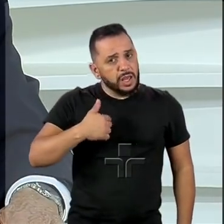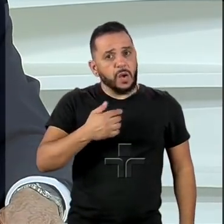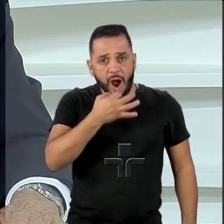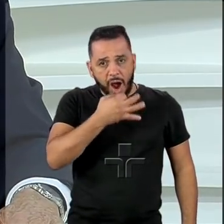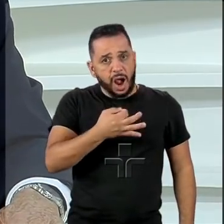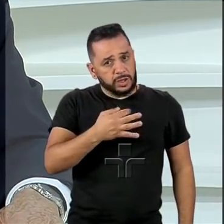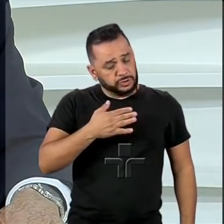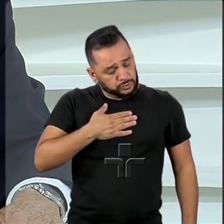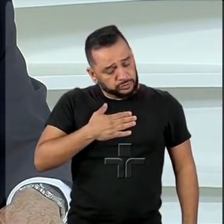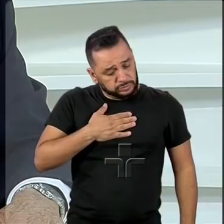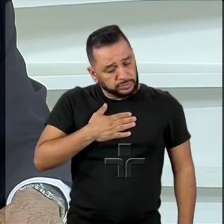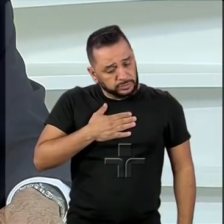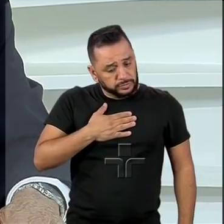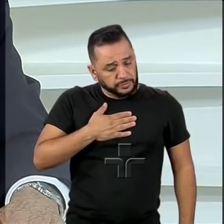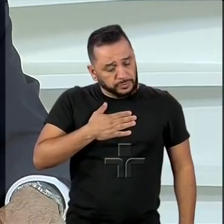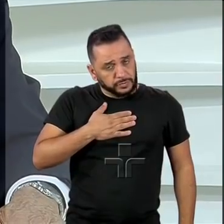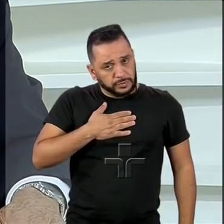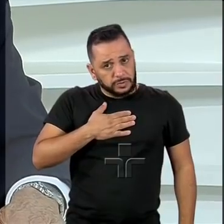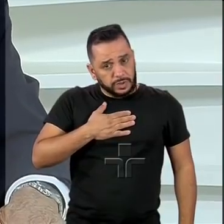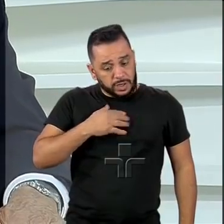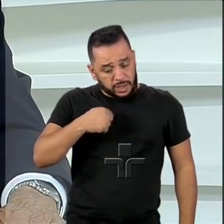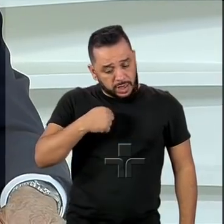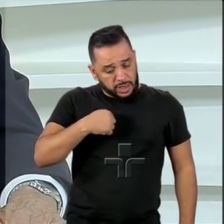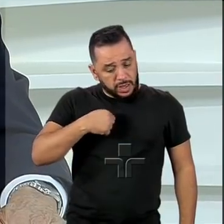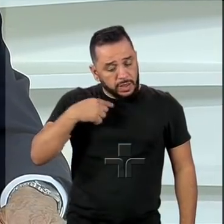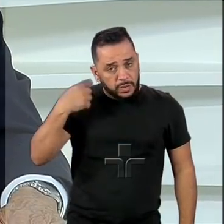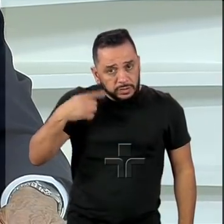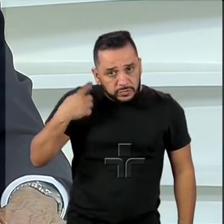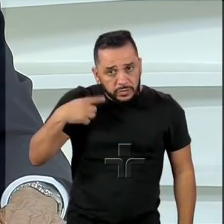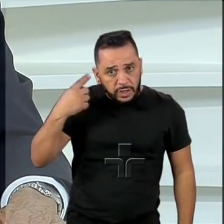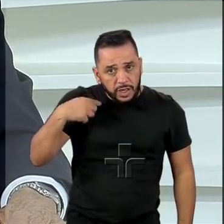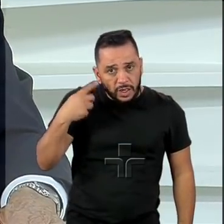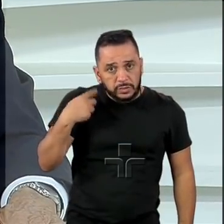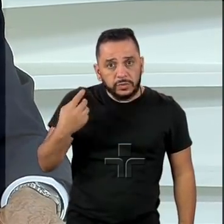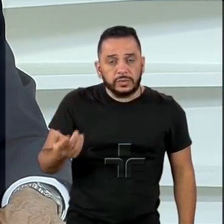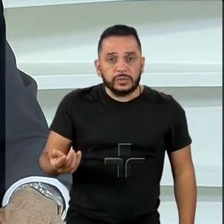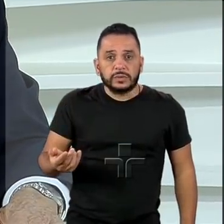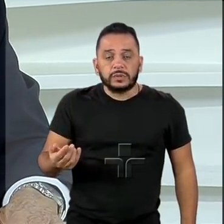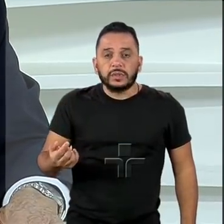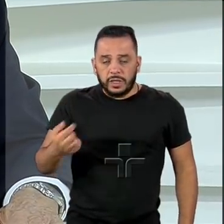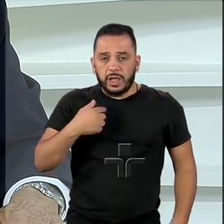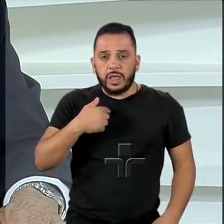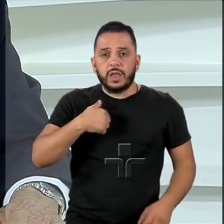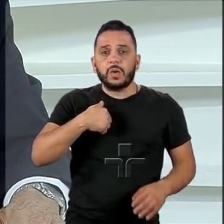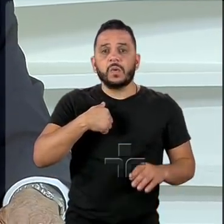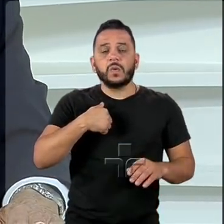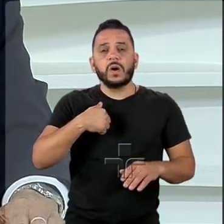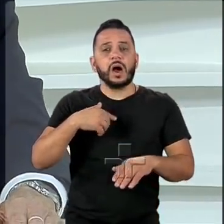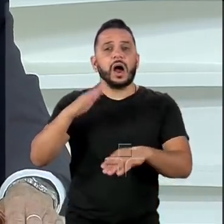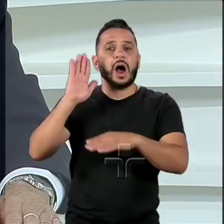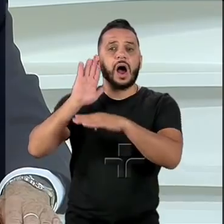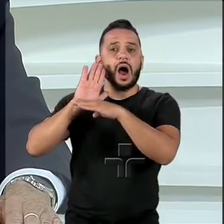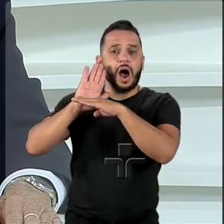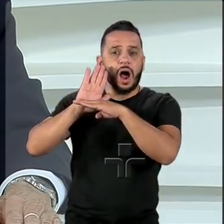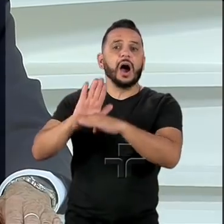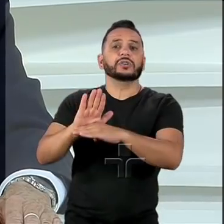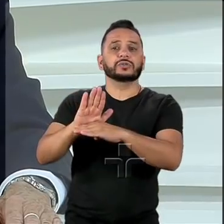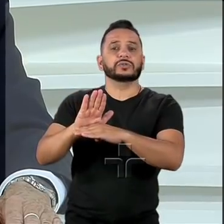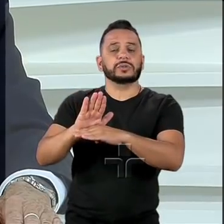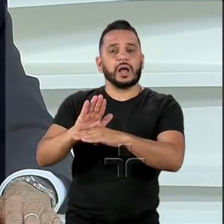maneira que eu posso, como advogado, cooperar para o